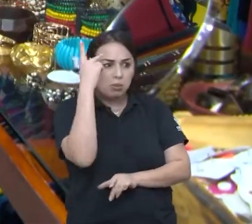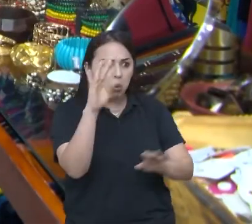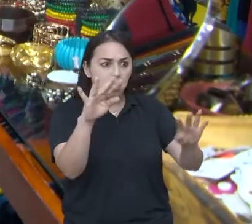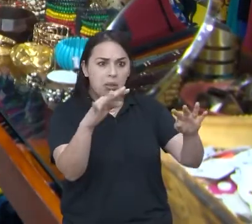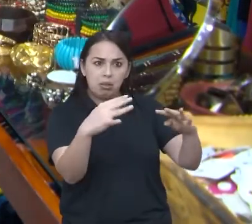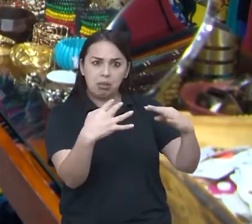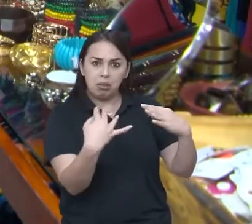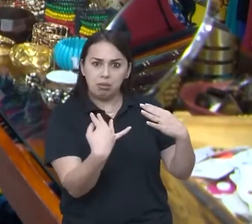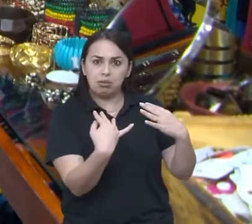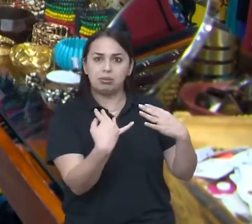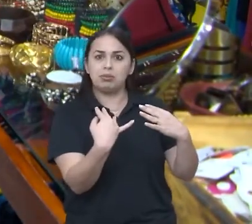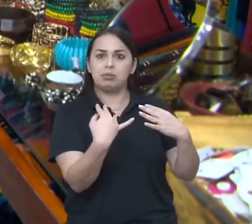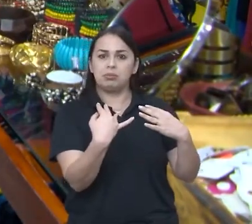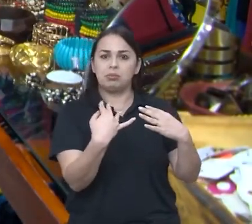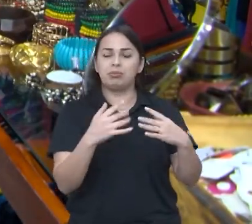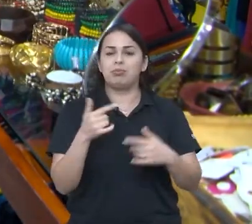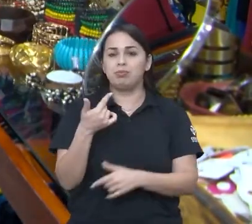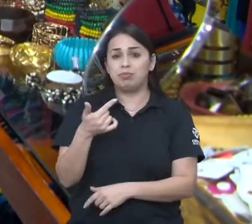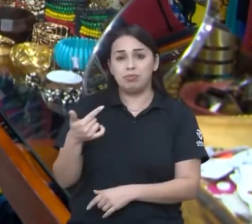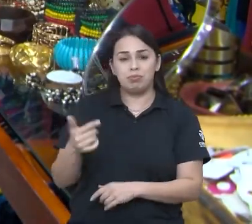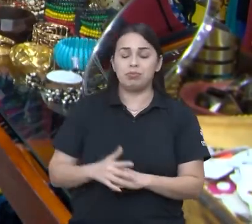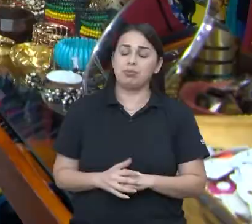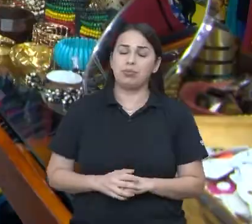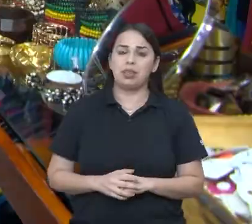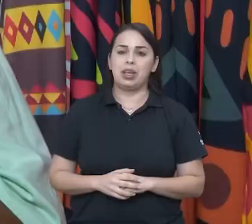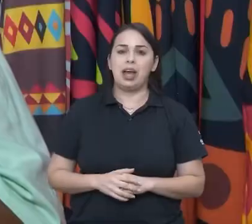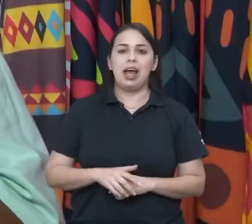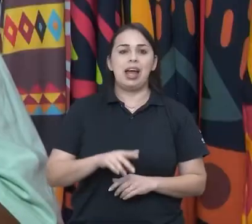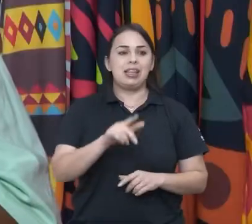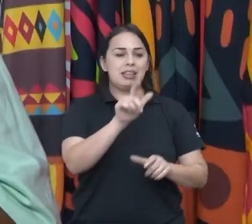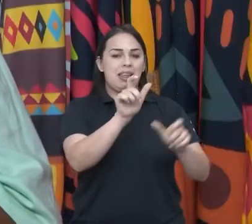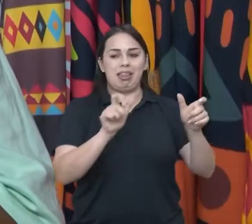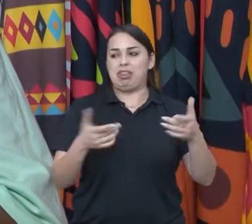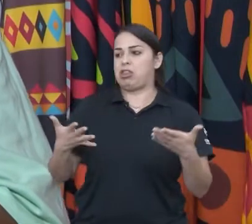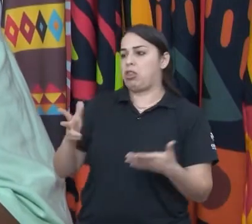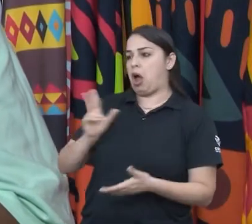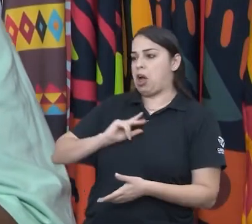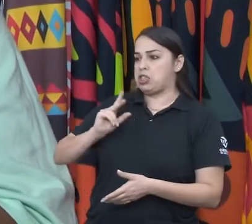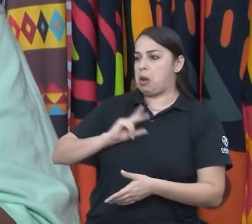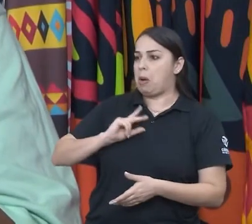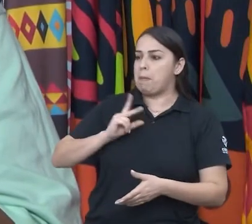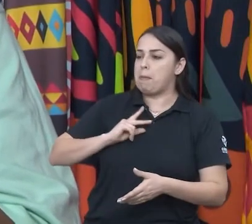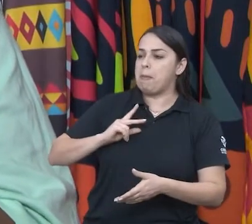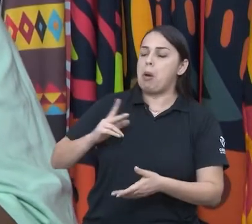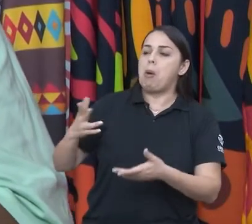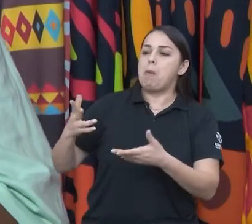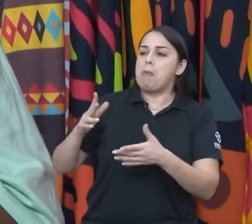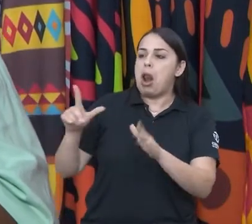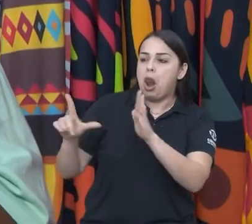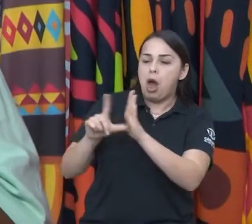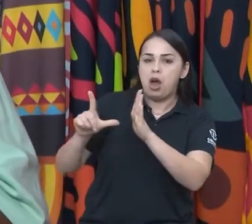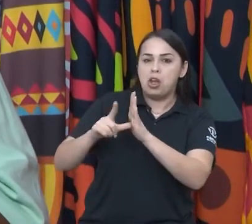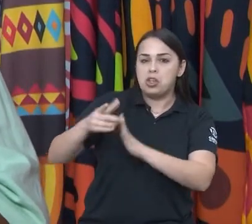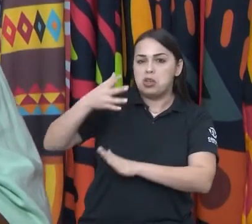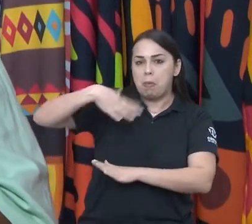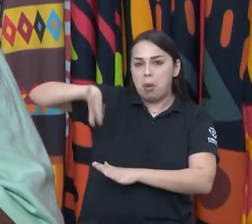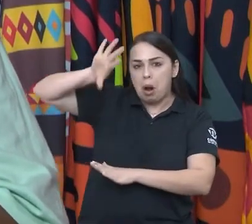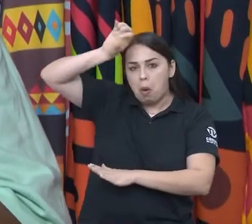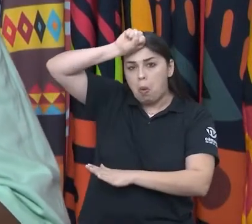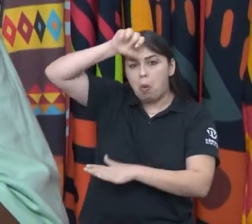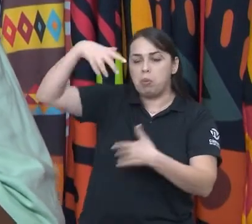trabalho reconhecido, justamente pelo preconceito. Todo mundo fala assim, abrir mais uma loja de macumba, uma loja